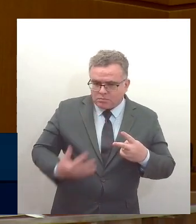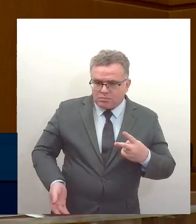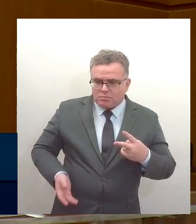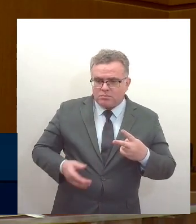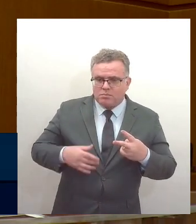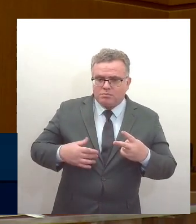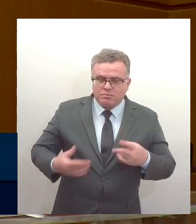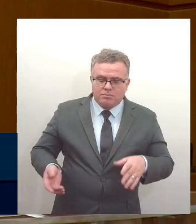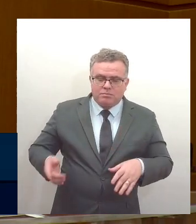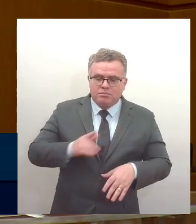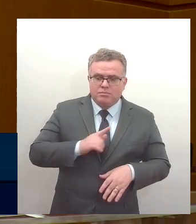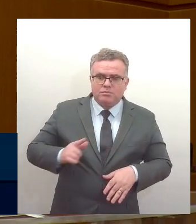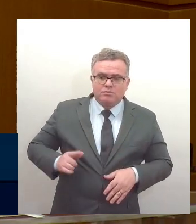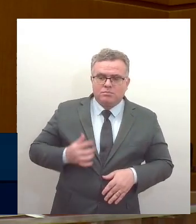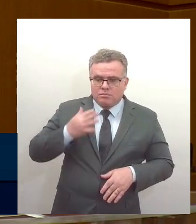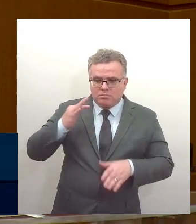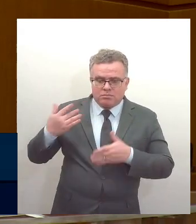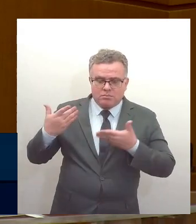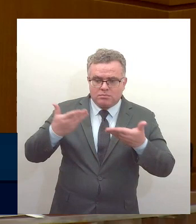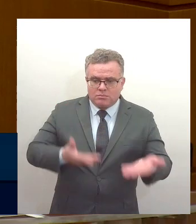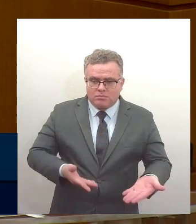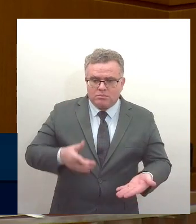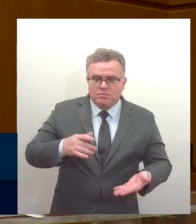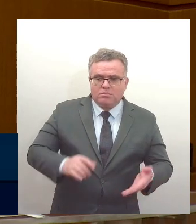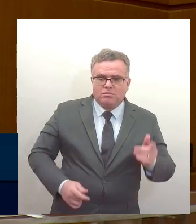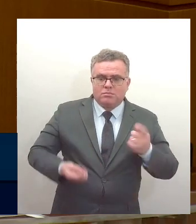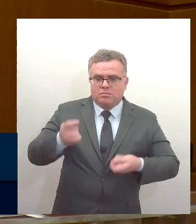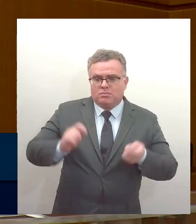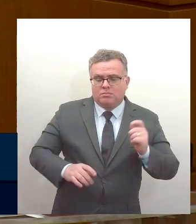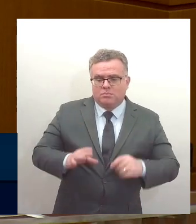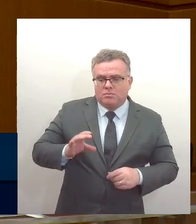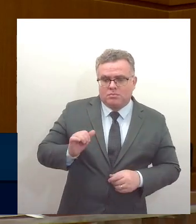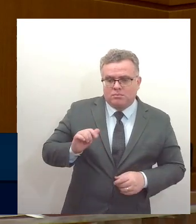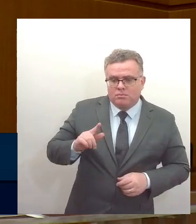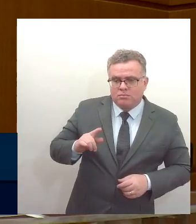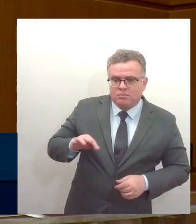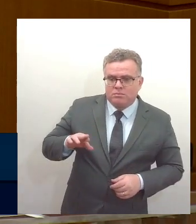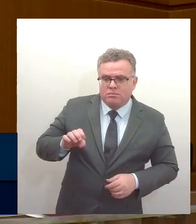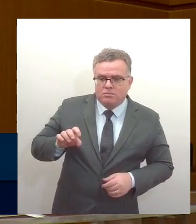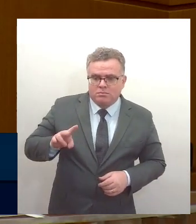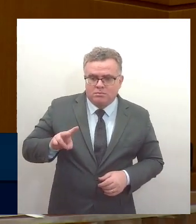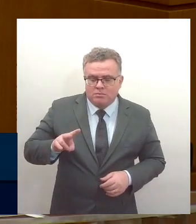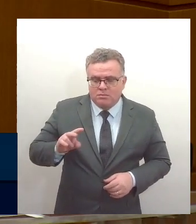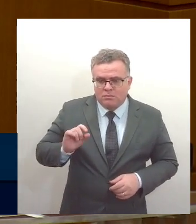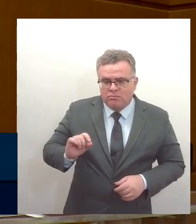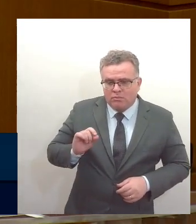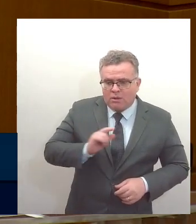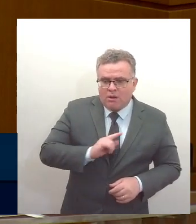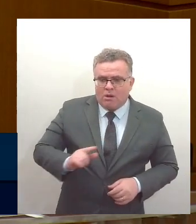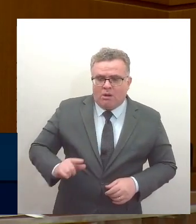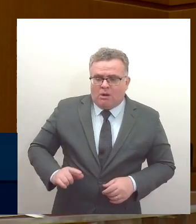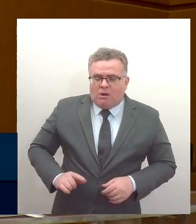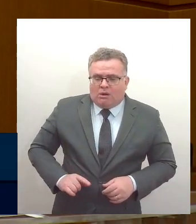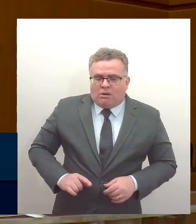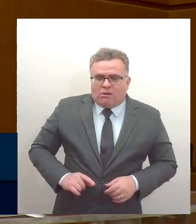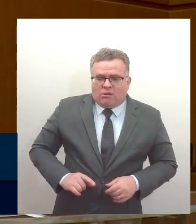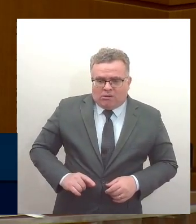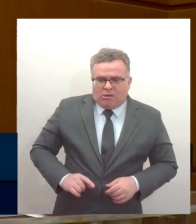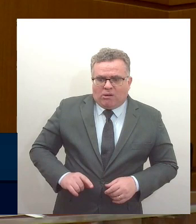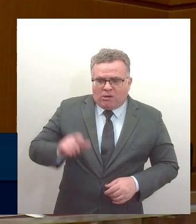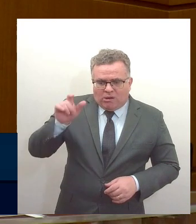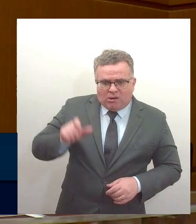Caltrevo, no dia de ontem, o governador recebeu a informação de que a empresa irá duplicar